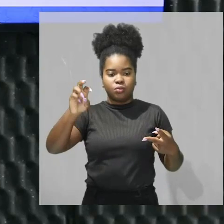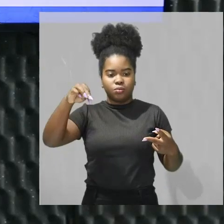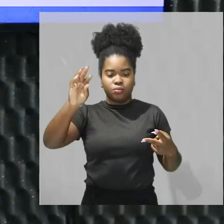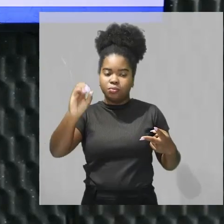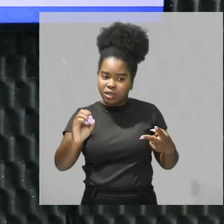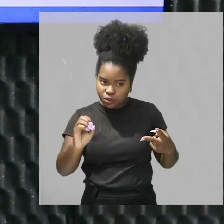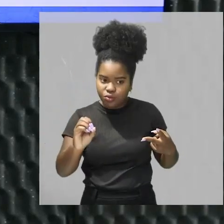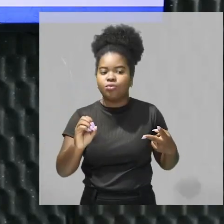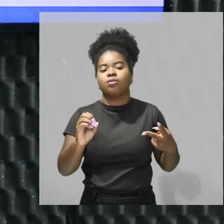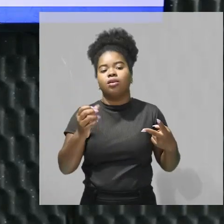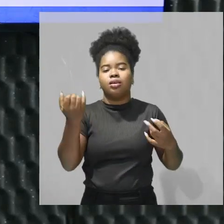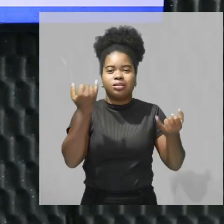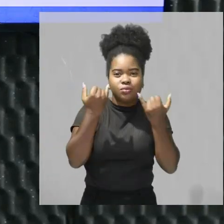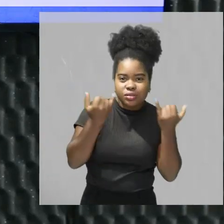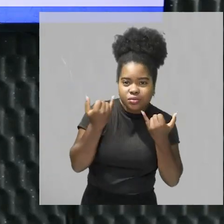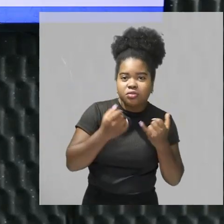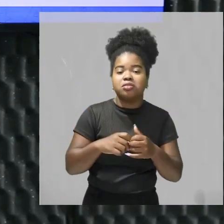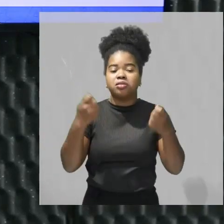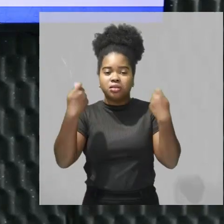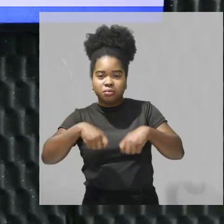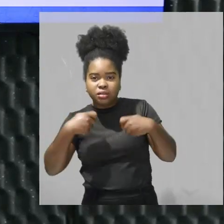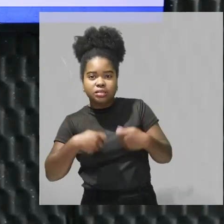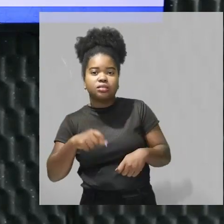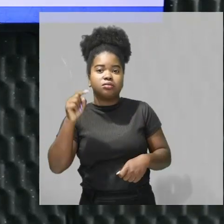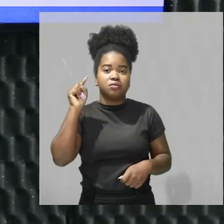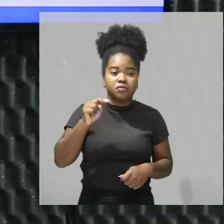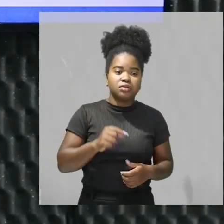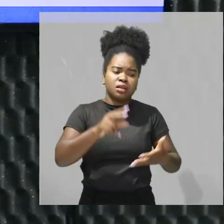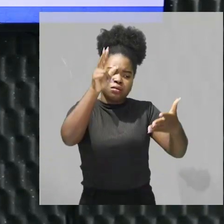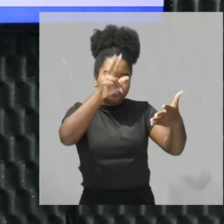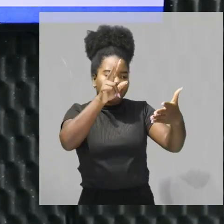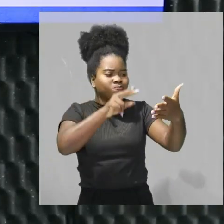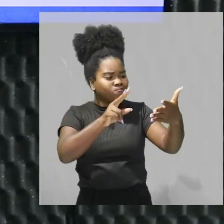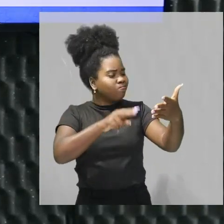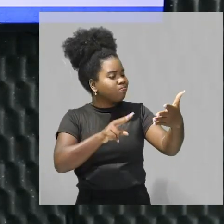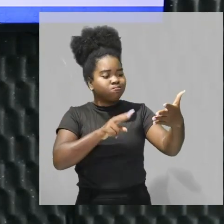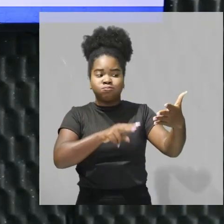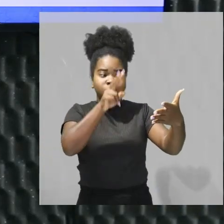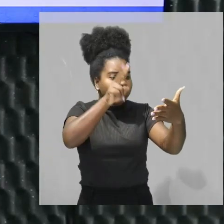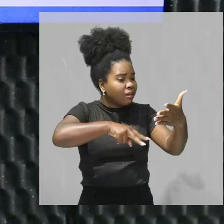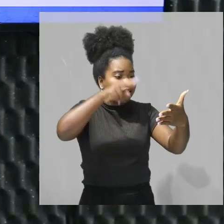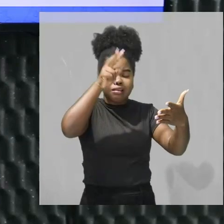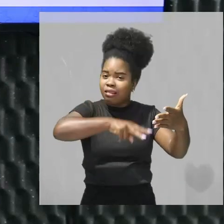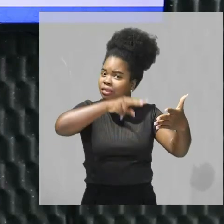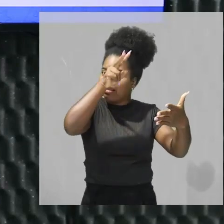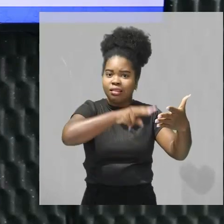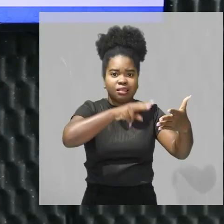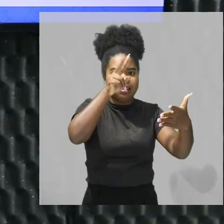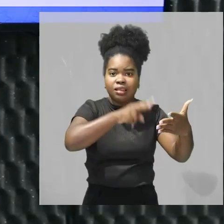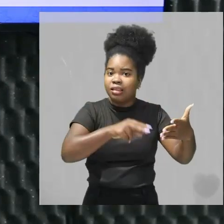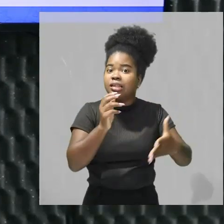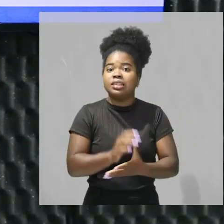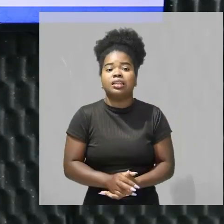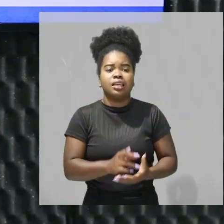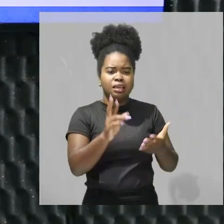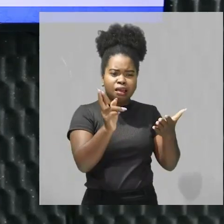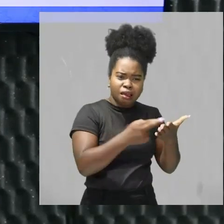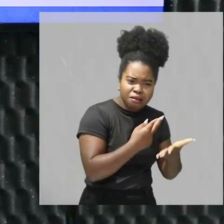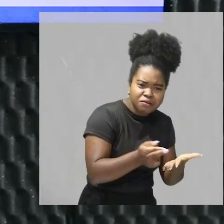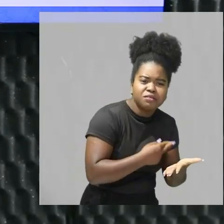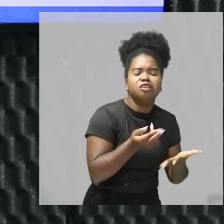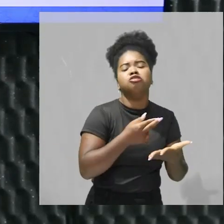muita leitura, muito conhecimento de mundo, fontes variadas, busquem livros, artigos,